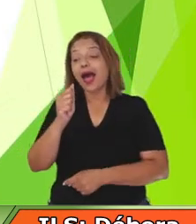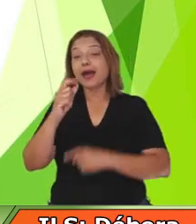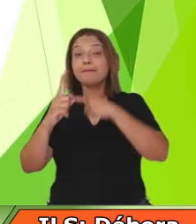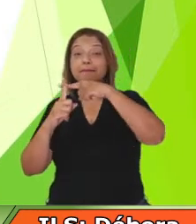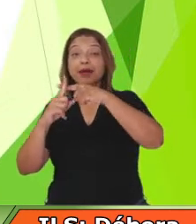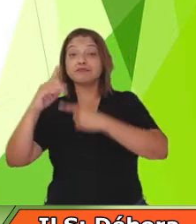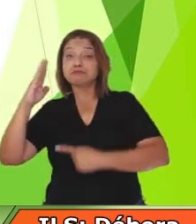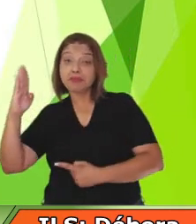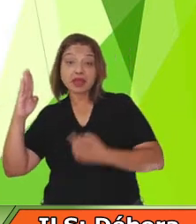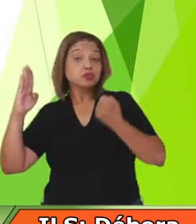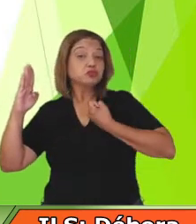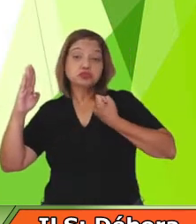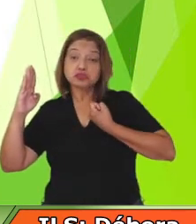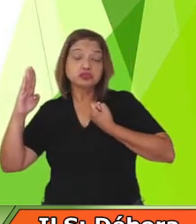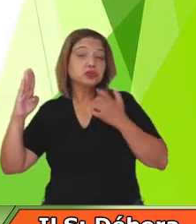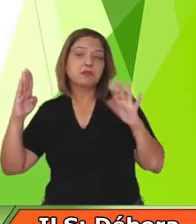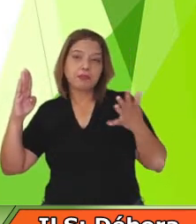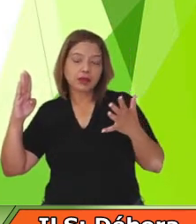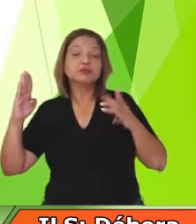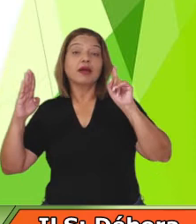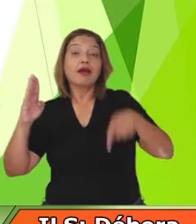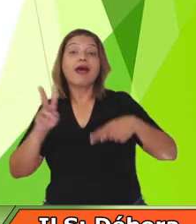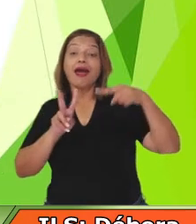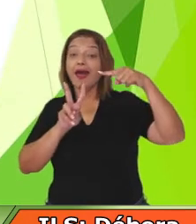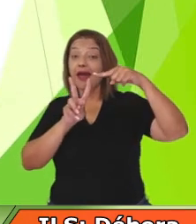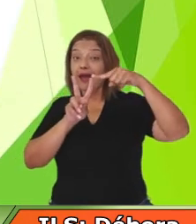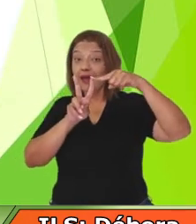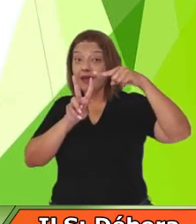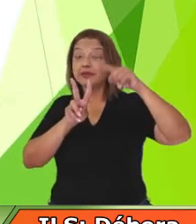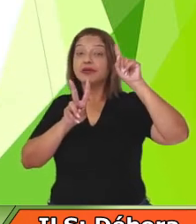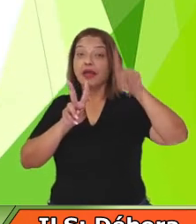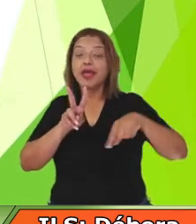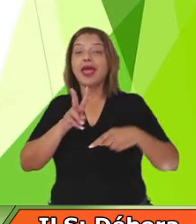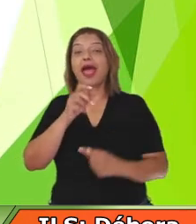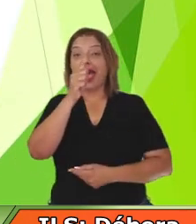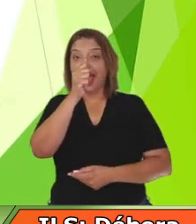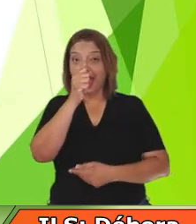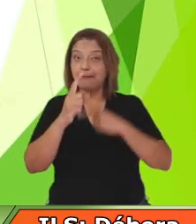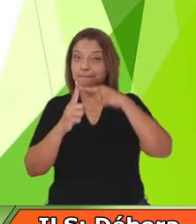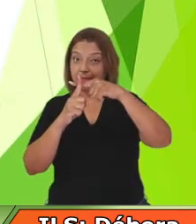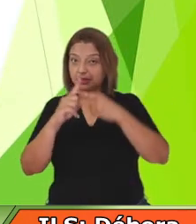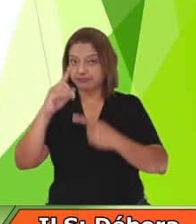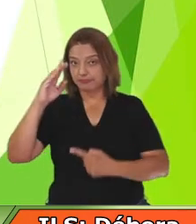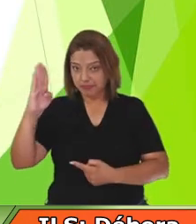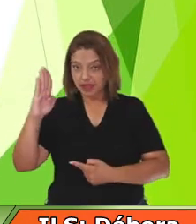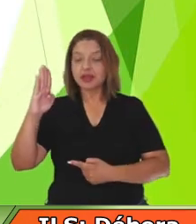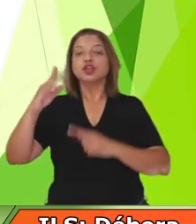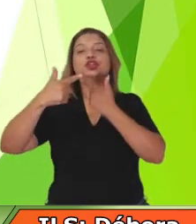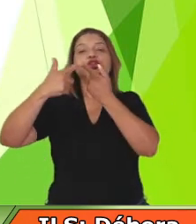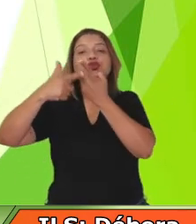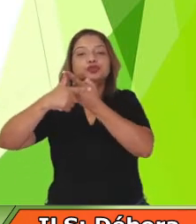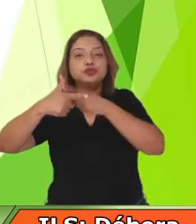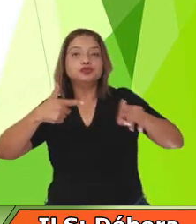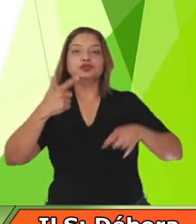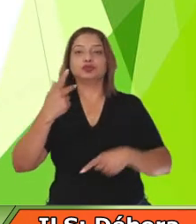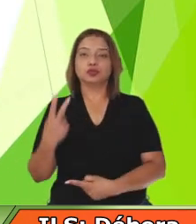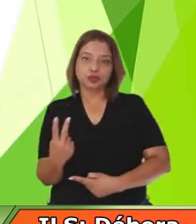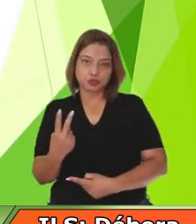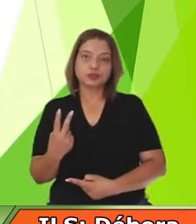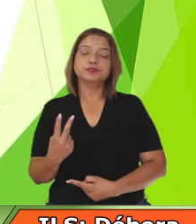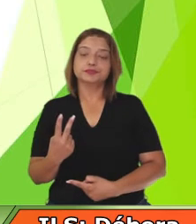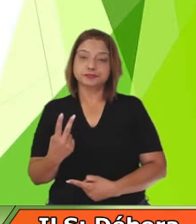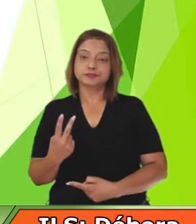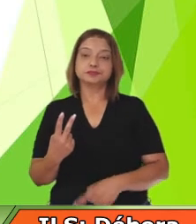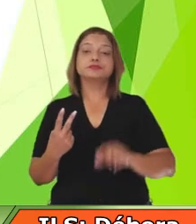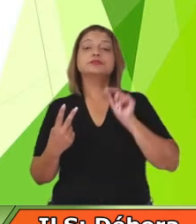raiz aproximada deste número vai ser o número A mais o número B dividido por 2. Ou